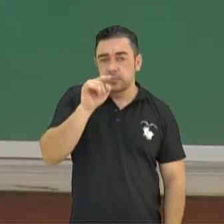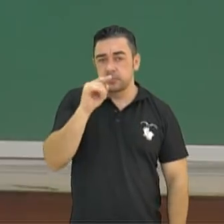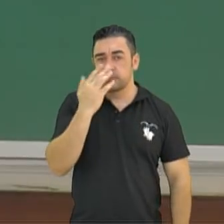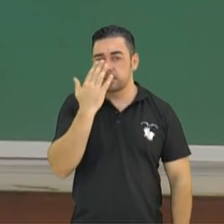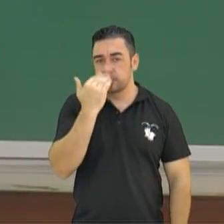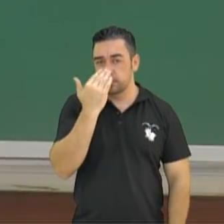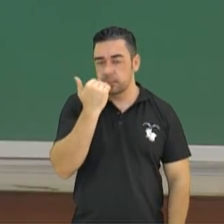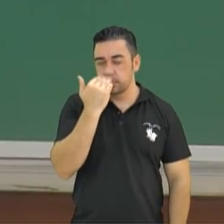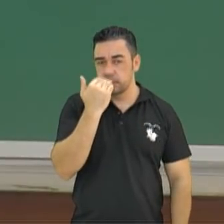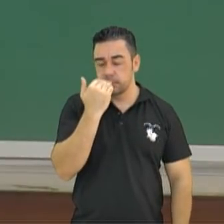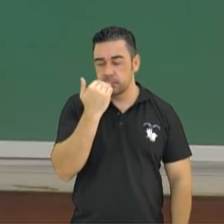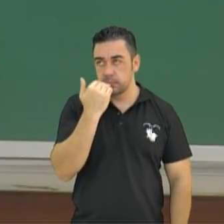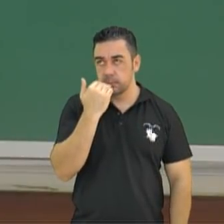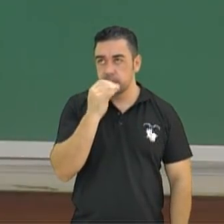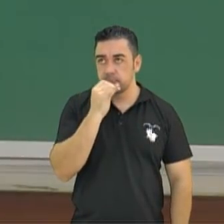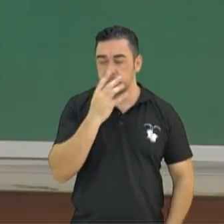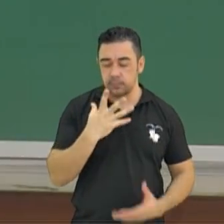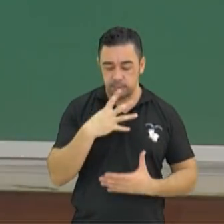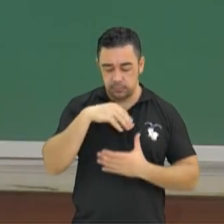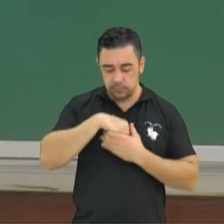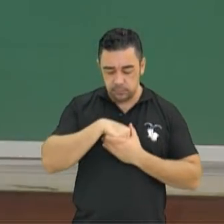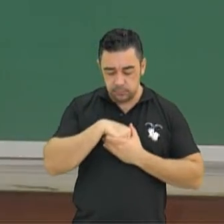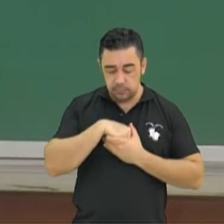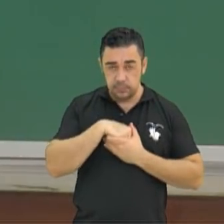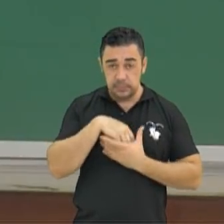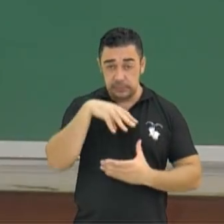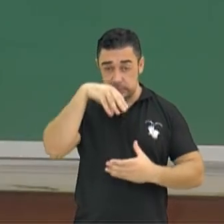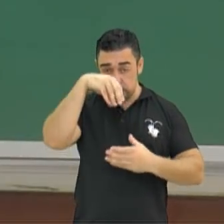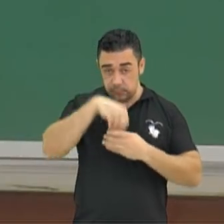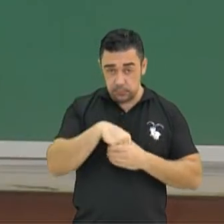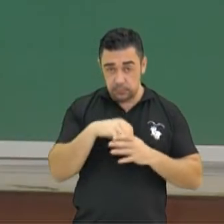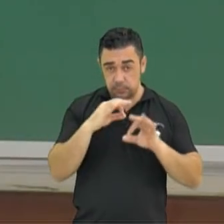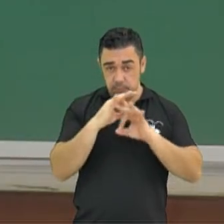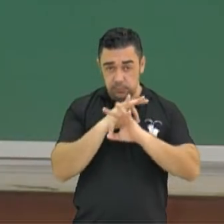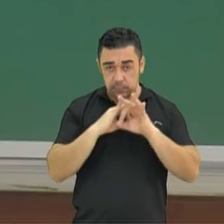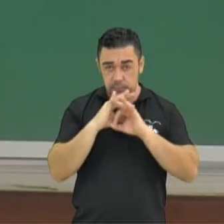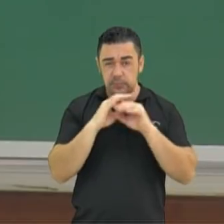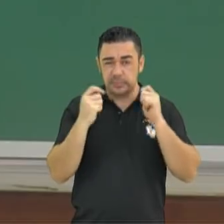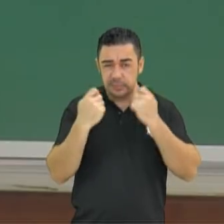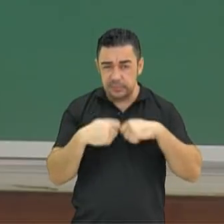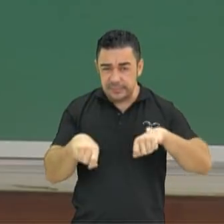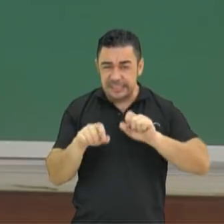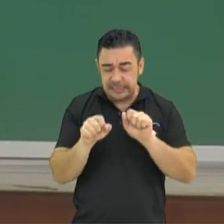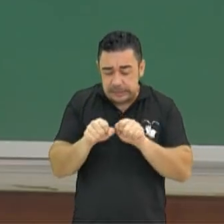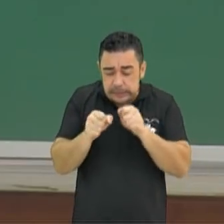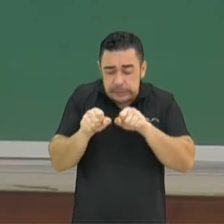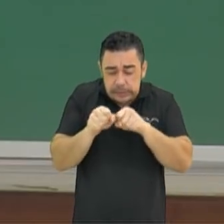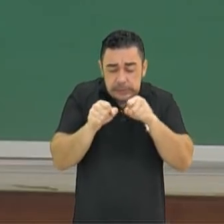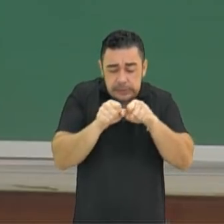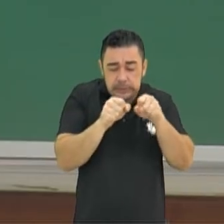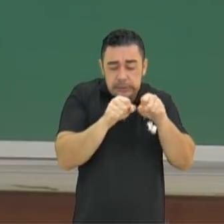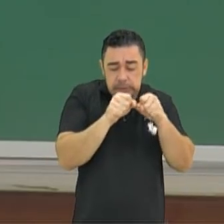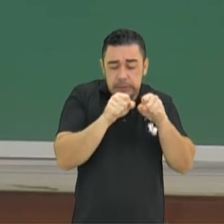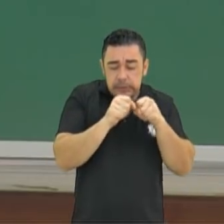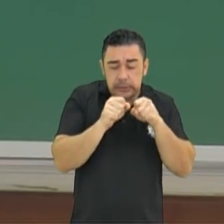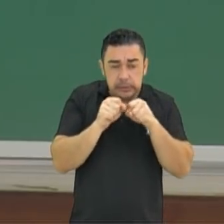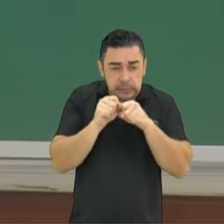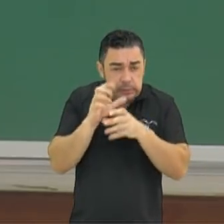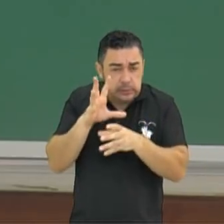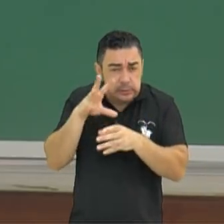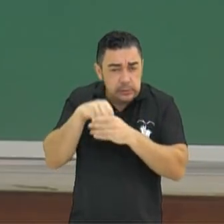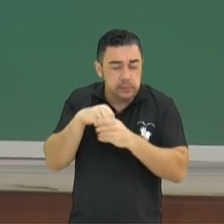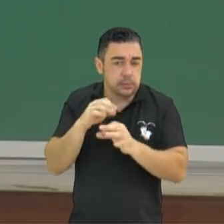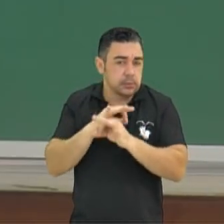alimentando intracelular, quando a digestão é intracelular, o alimento ele tem que ser menor do que a célula? Para ele conseguir ocorrer dentro da